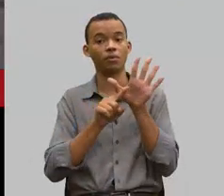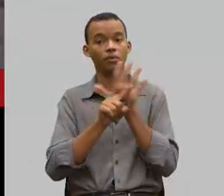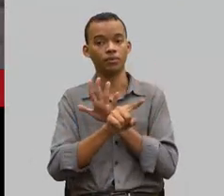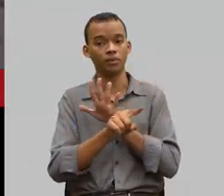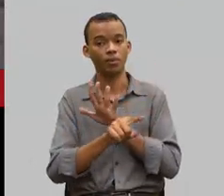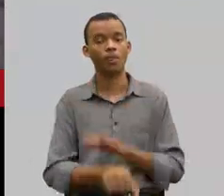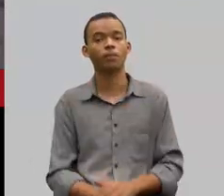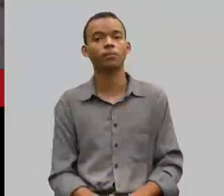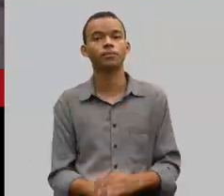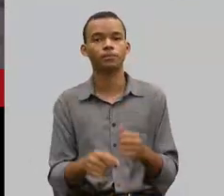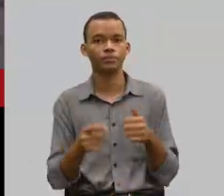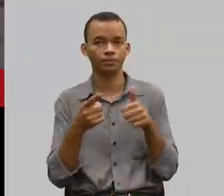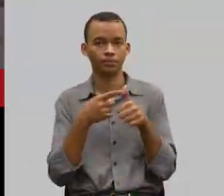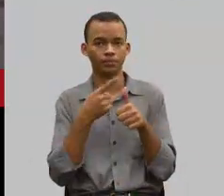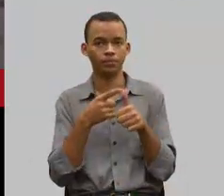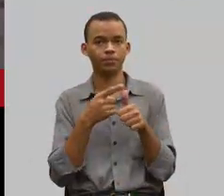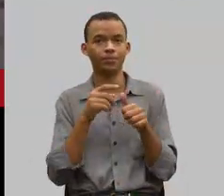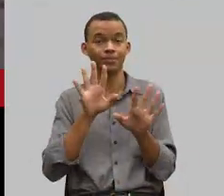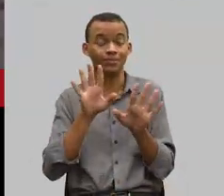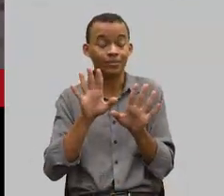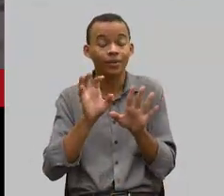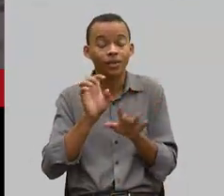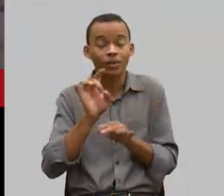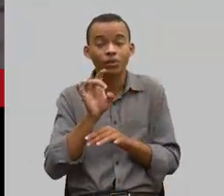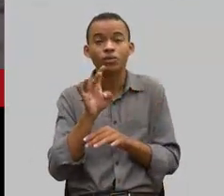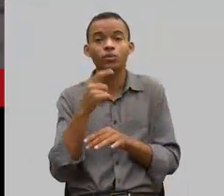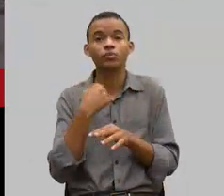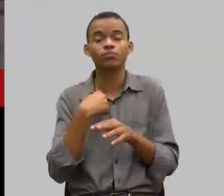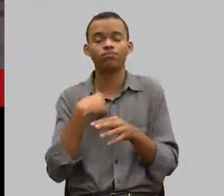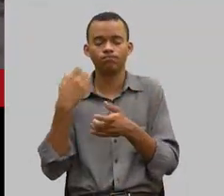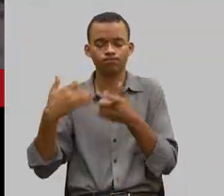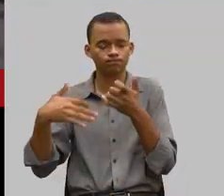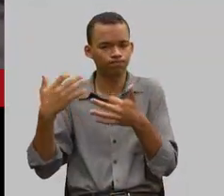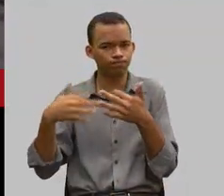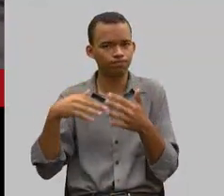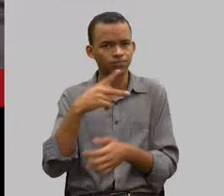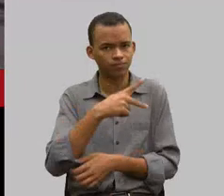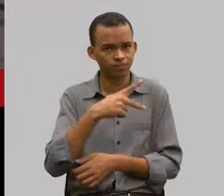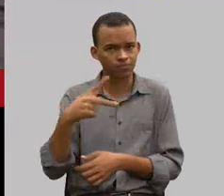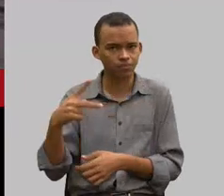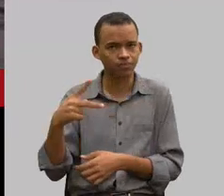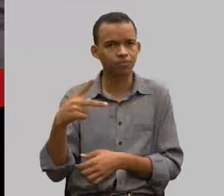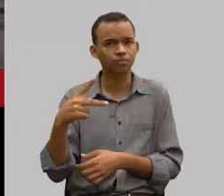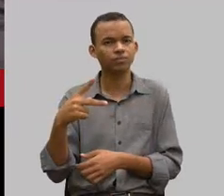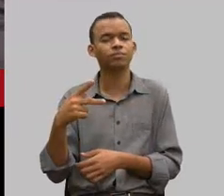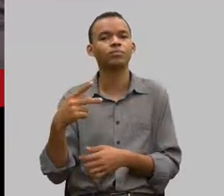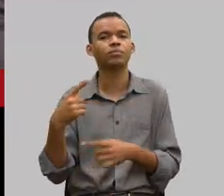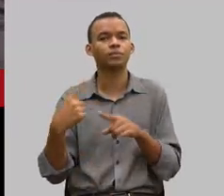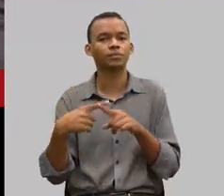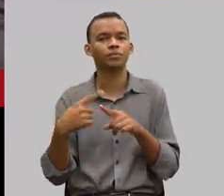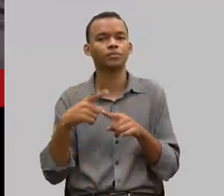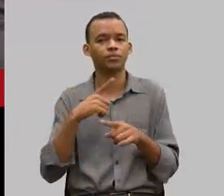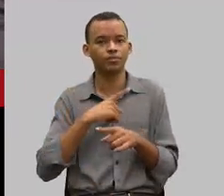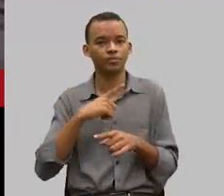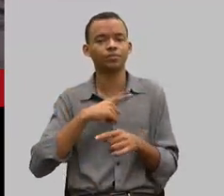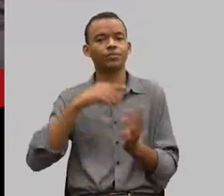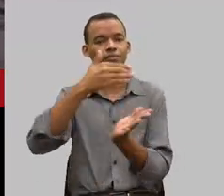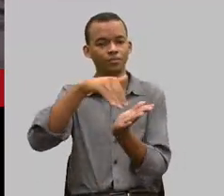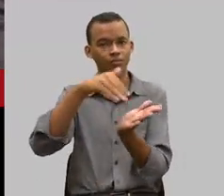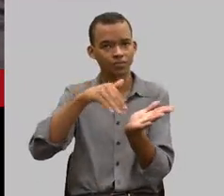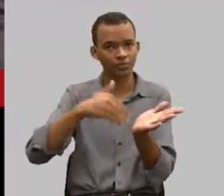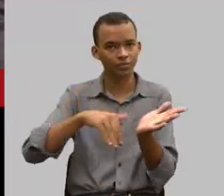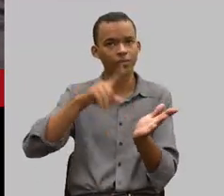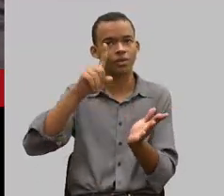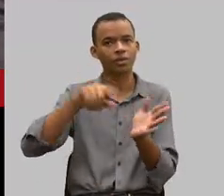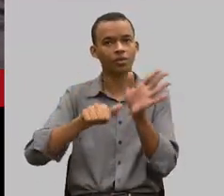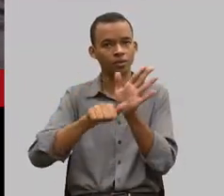eh primeiro eu só queria fazer uma observação Presidente se vossa excelência me permita porque tem secretários que participam pela primeira vez